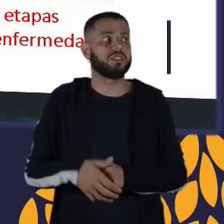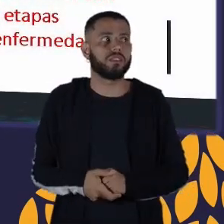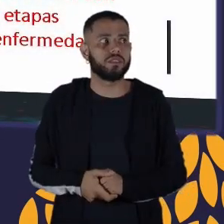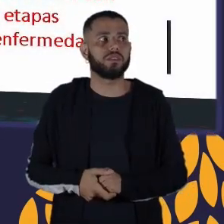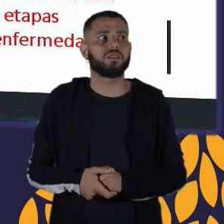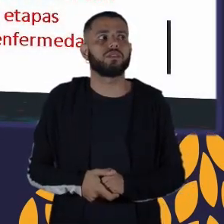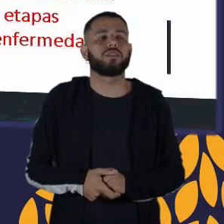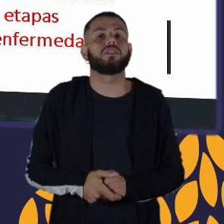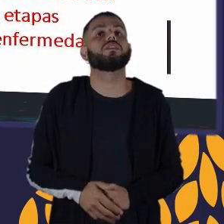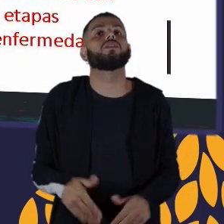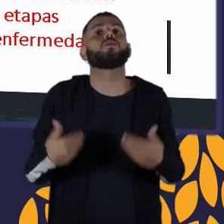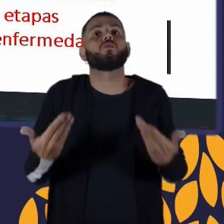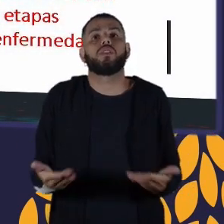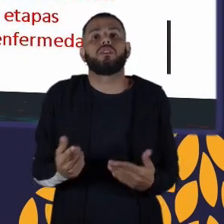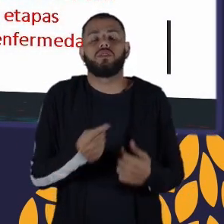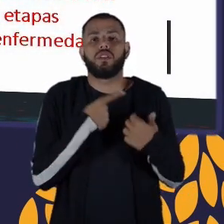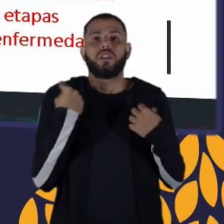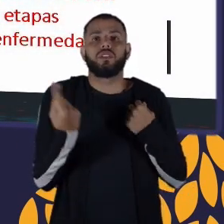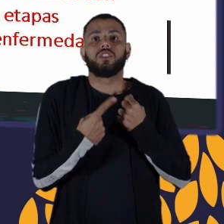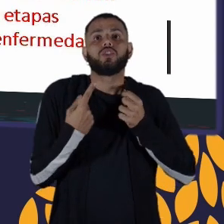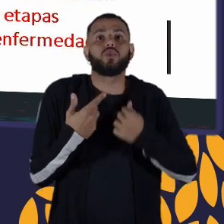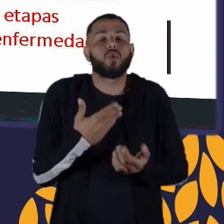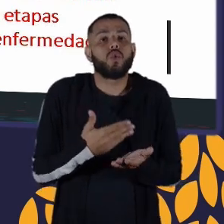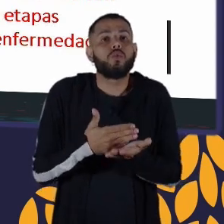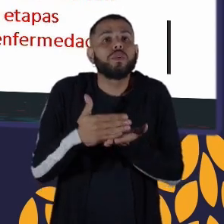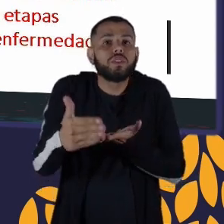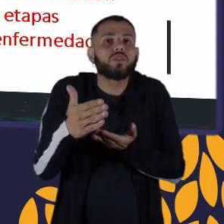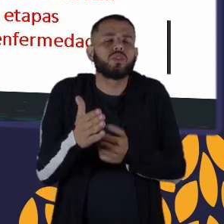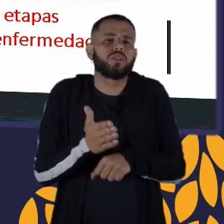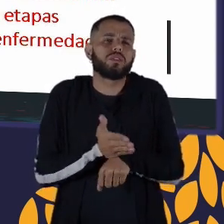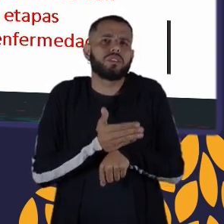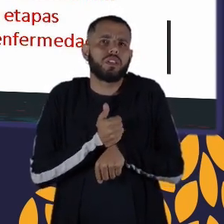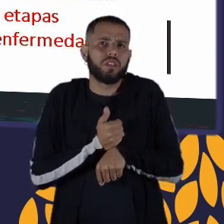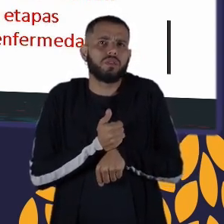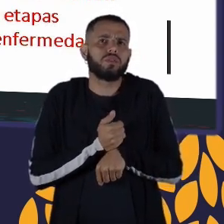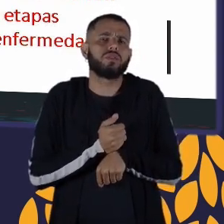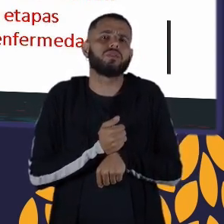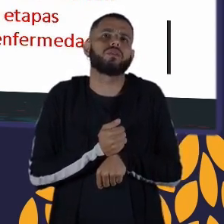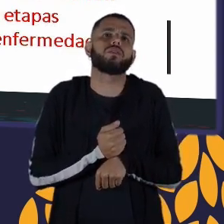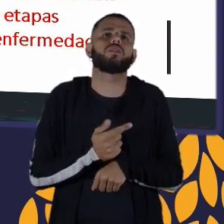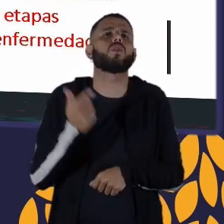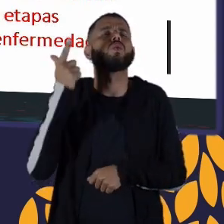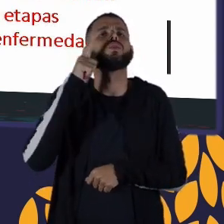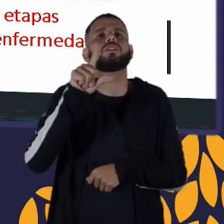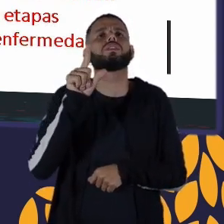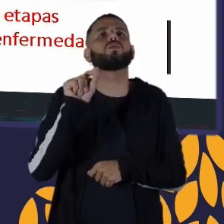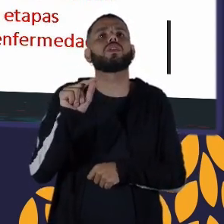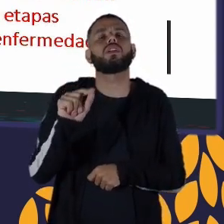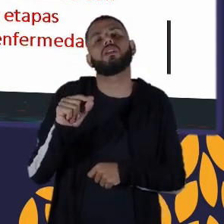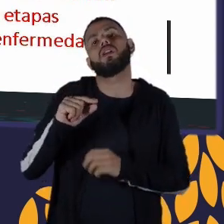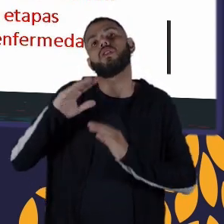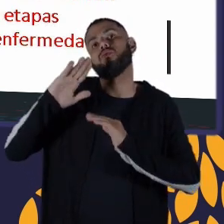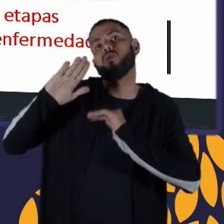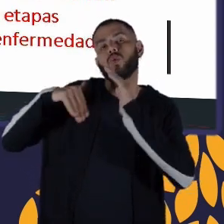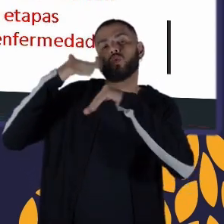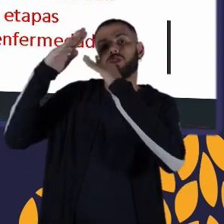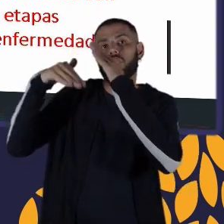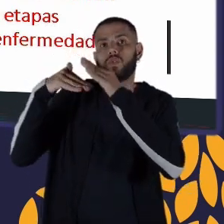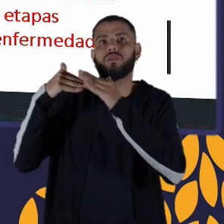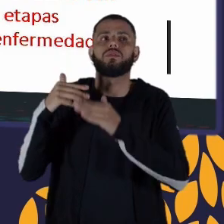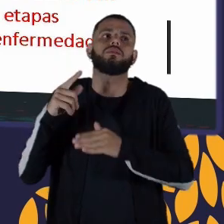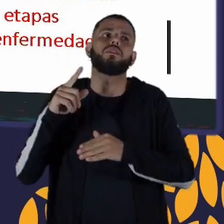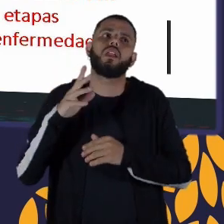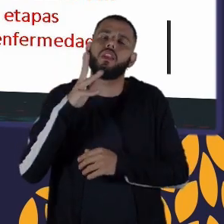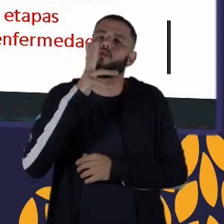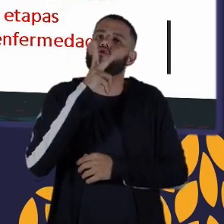Somente quando começamos temprano, muito cedo na doença, podemos conseguir que a evolução seja